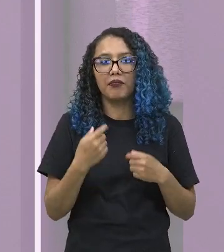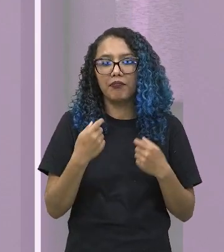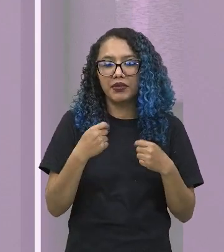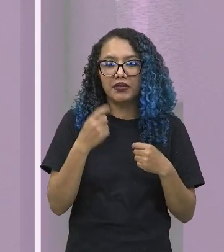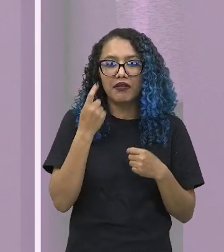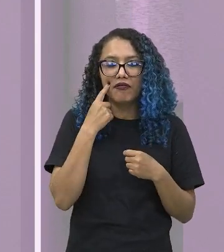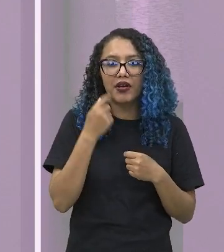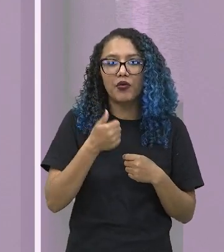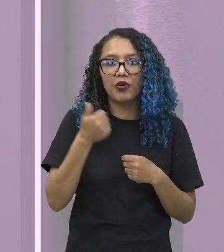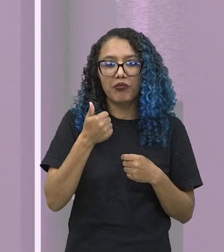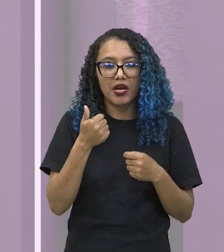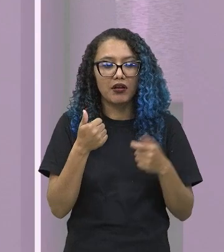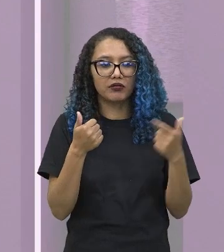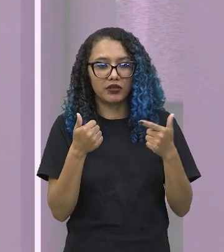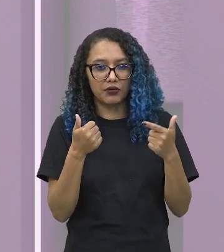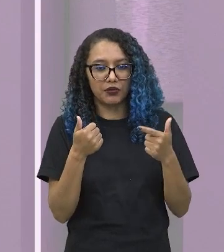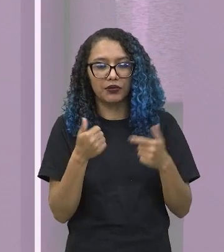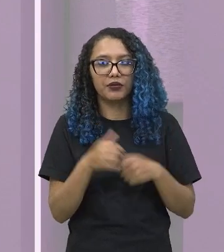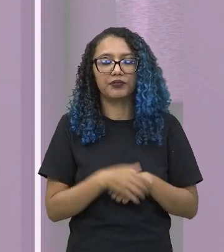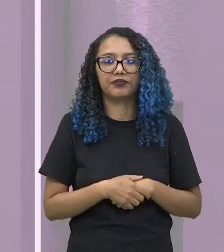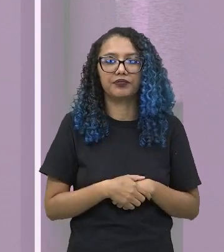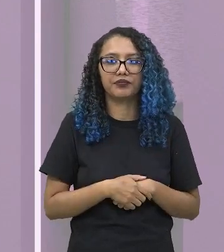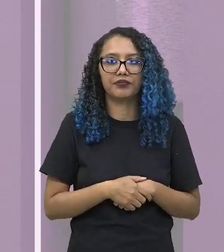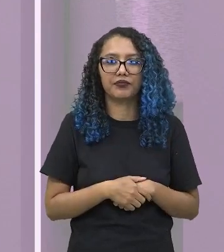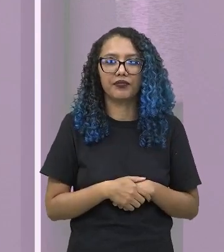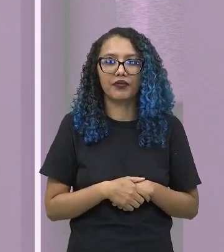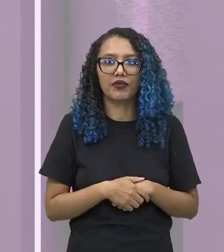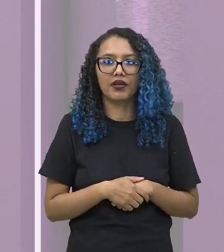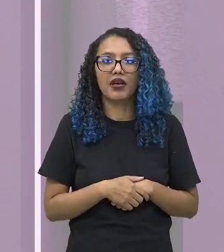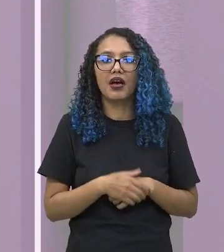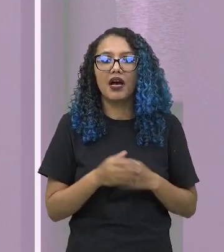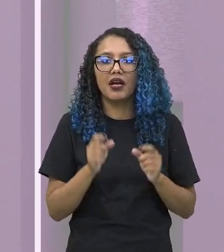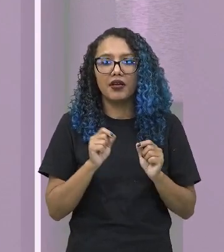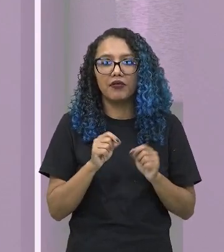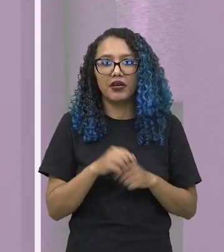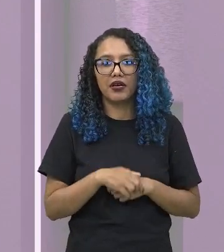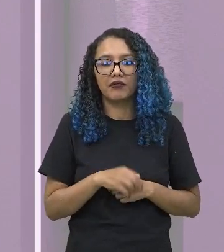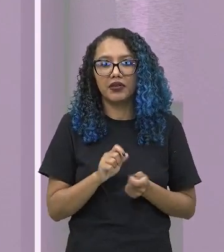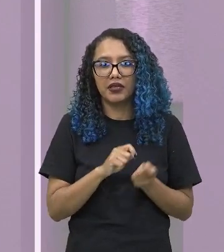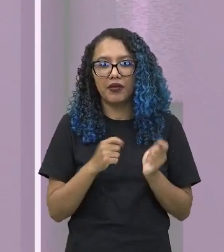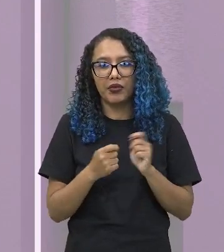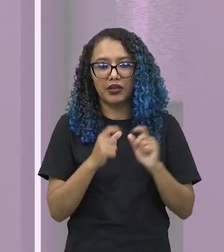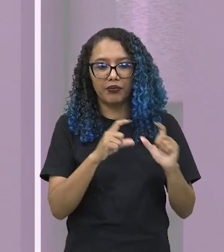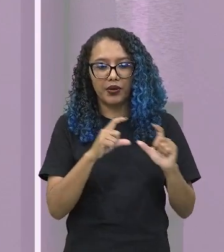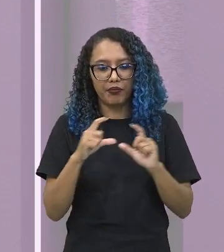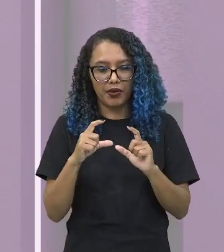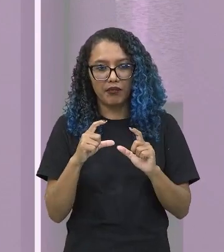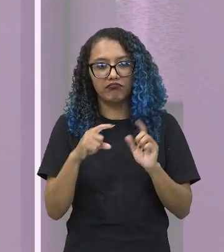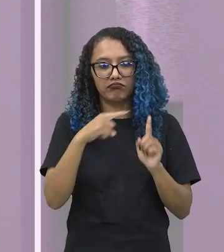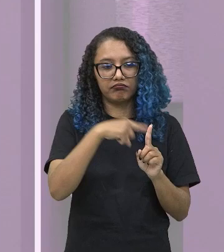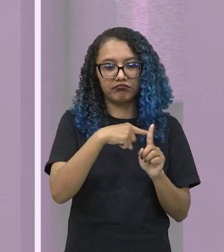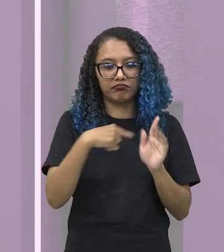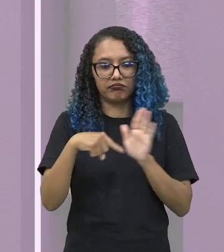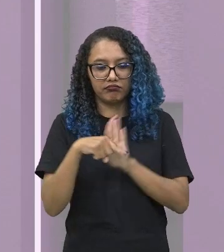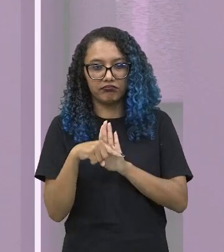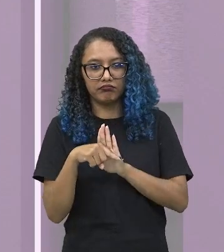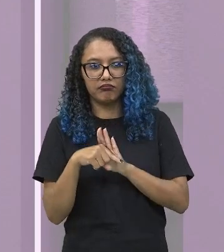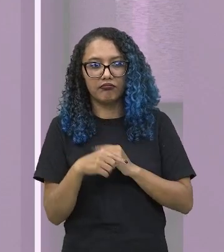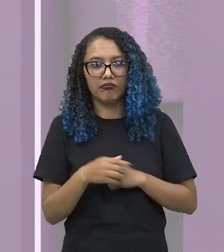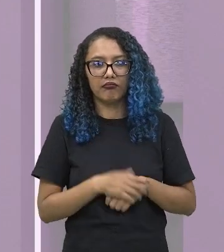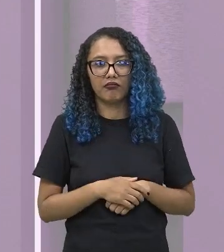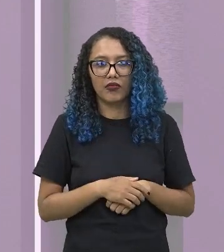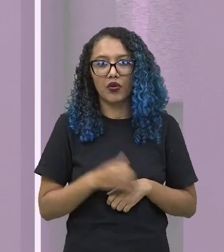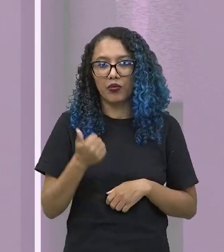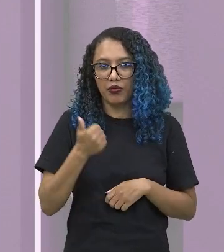quem é o segundo. E aí você passa para a forma de produto da soma pela diferença. Primeiro termo mais